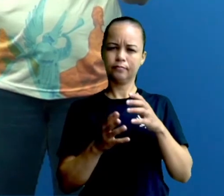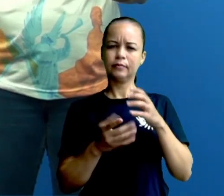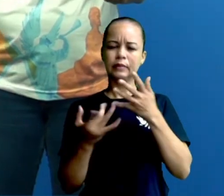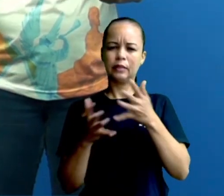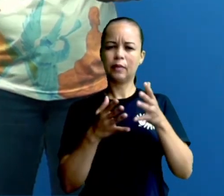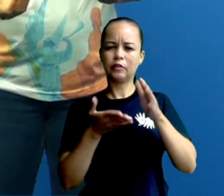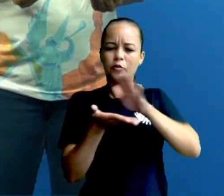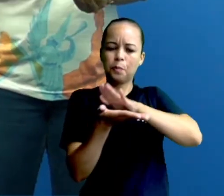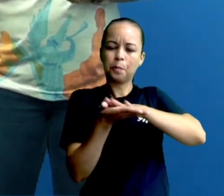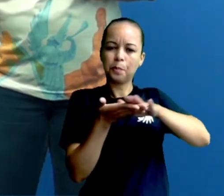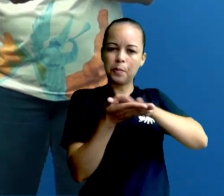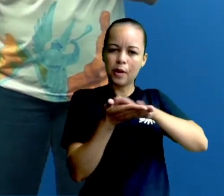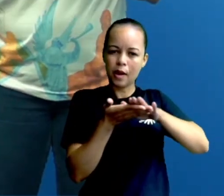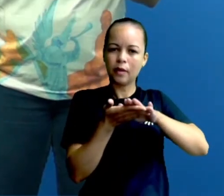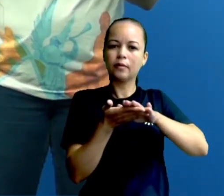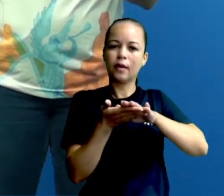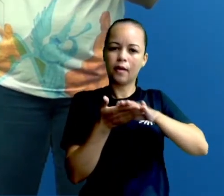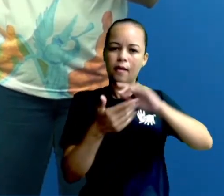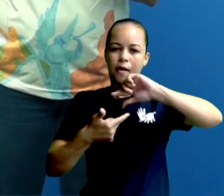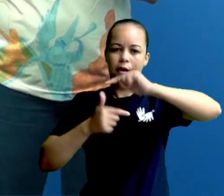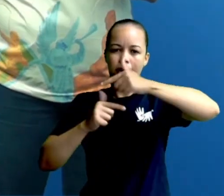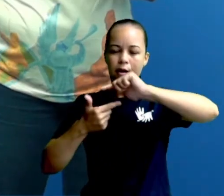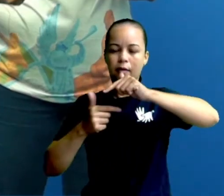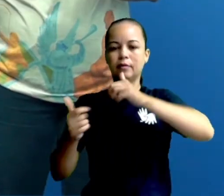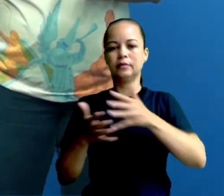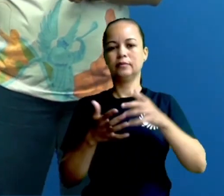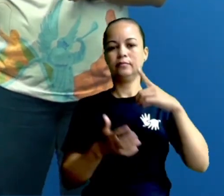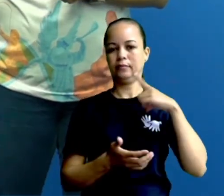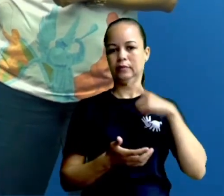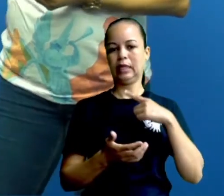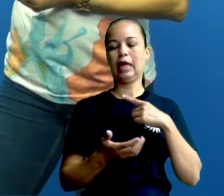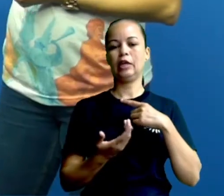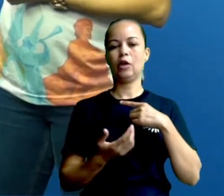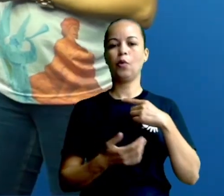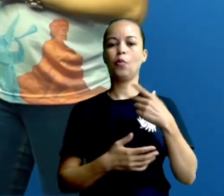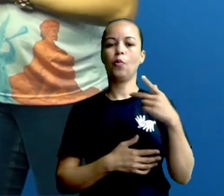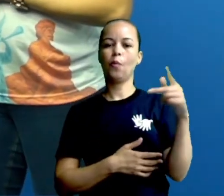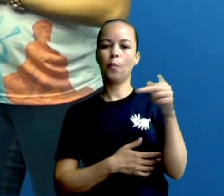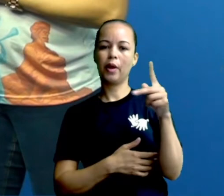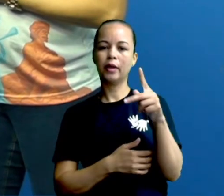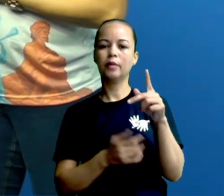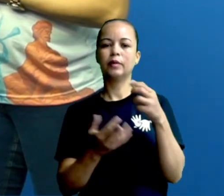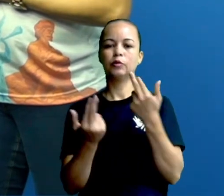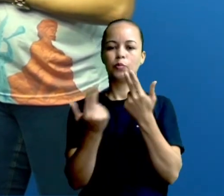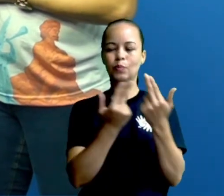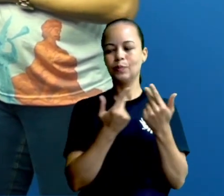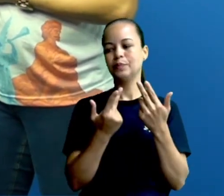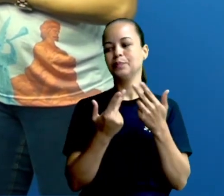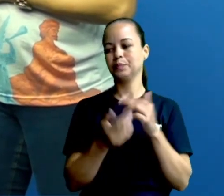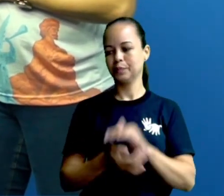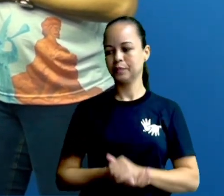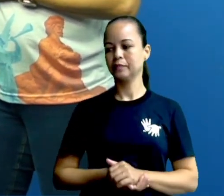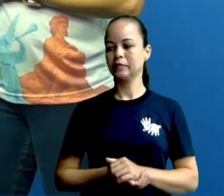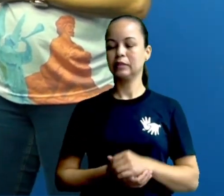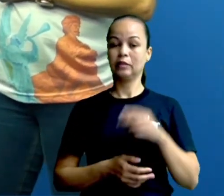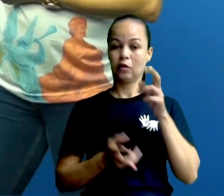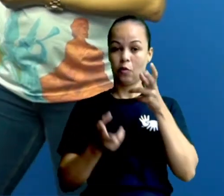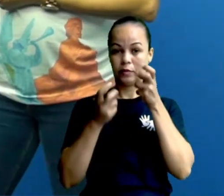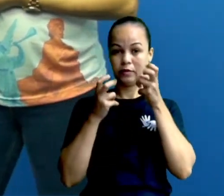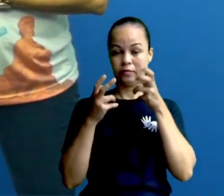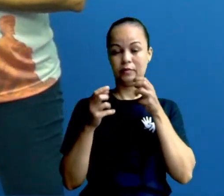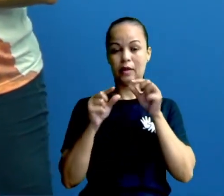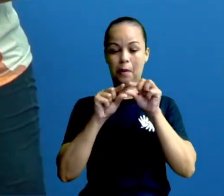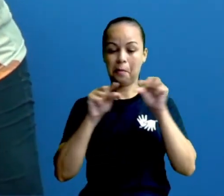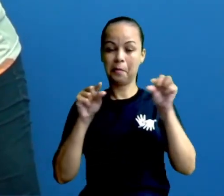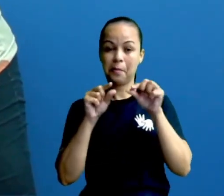geométricas planas, né, que tenham o mesmo perímetro. Por que isso ocorreu? A gente percebe que eles tiveram a mesma